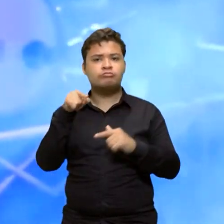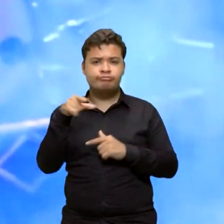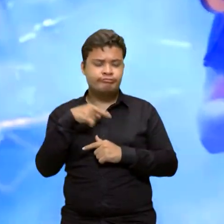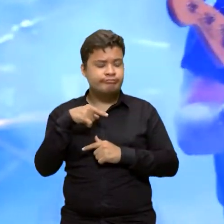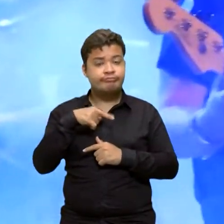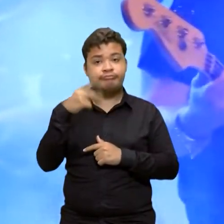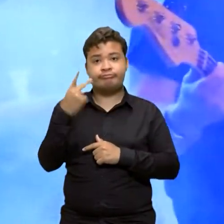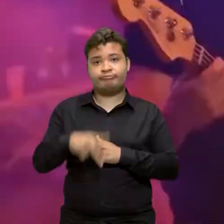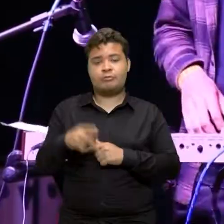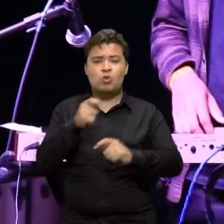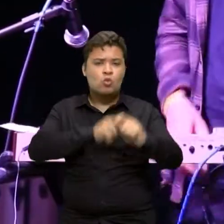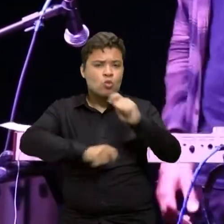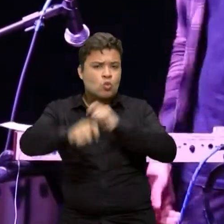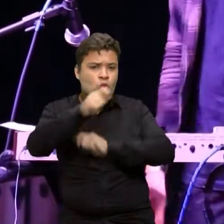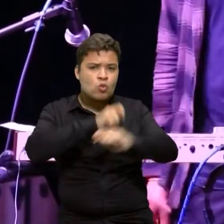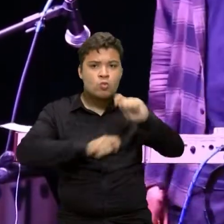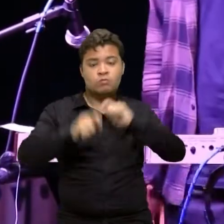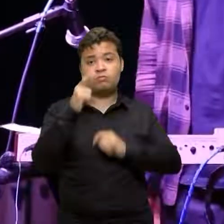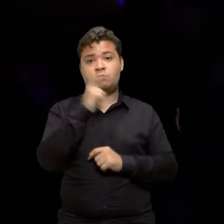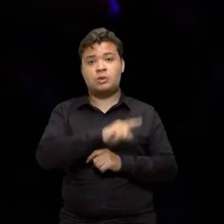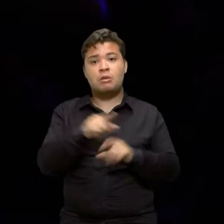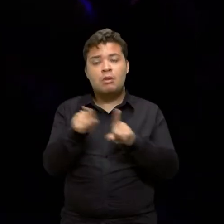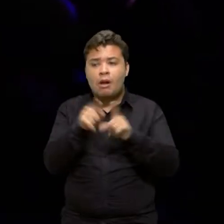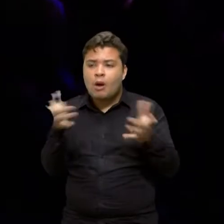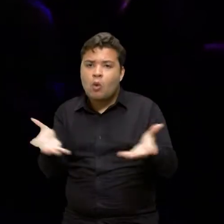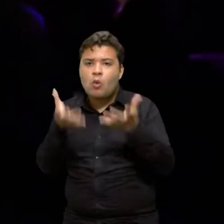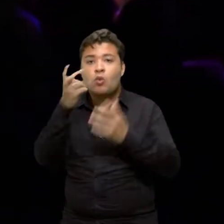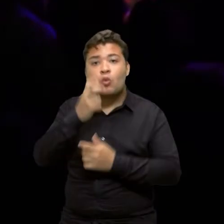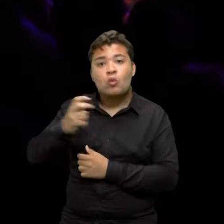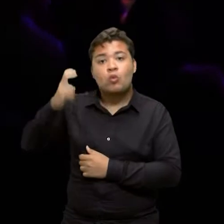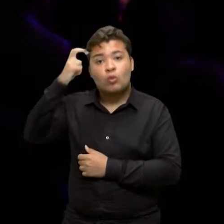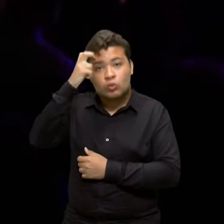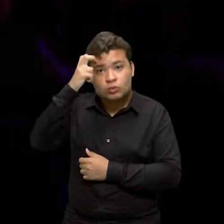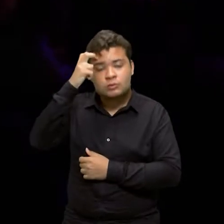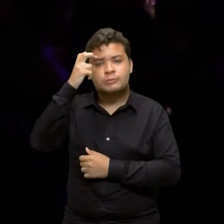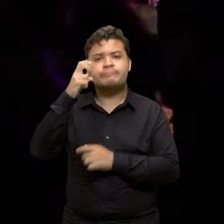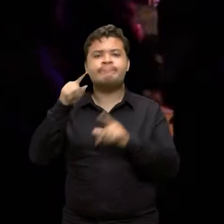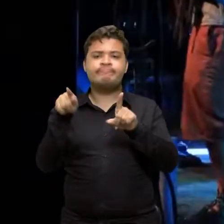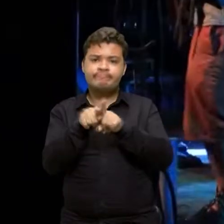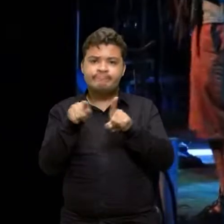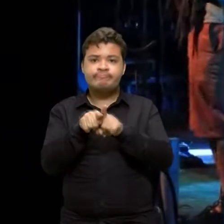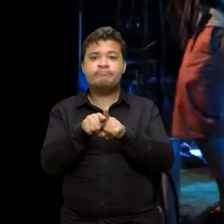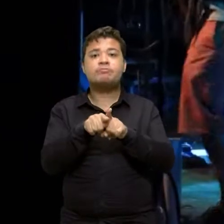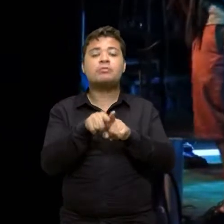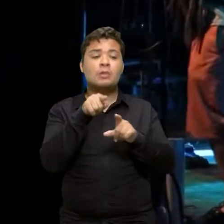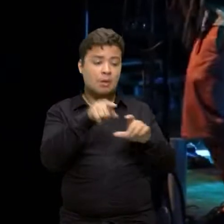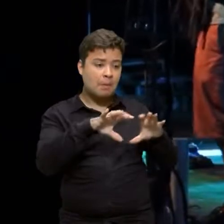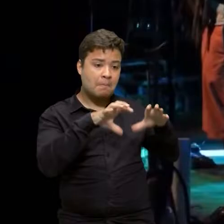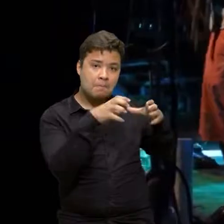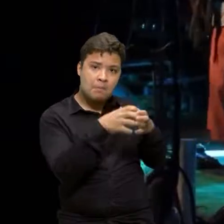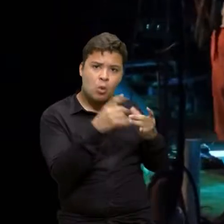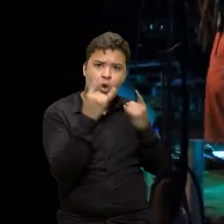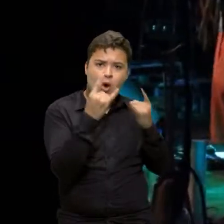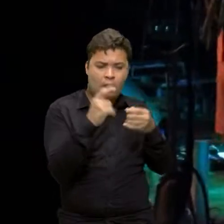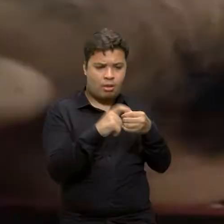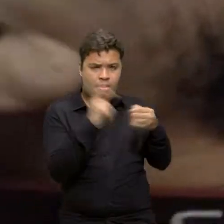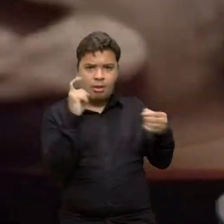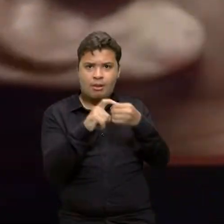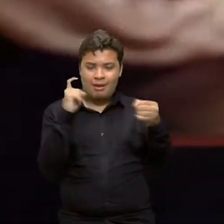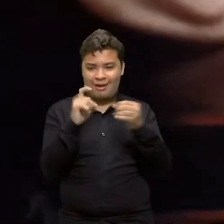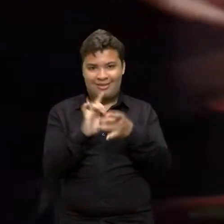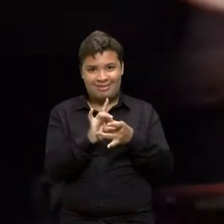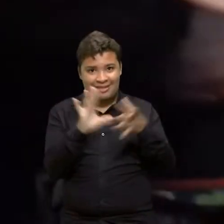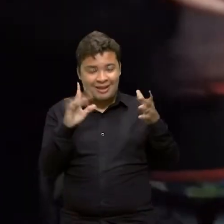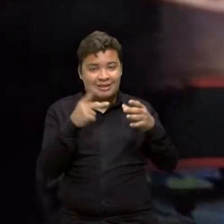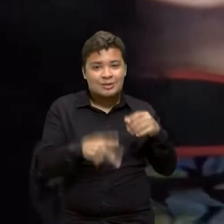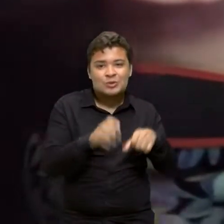movimentam o comércio local, promovem a cultura e, principalmente, incentivam as bandas independentes do estado e de